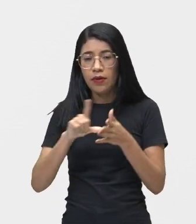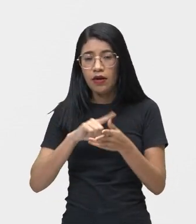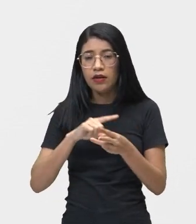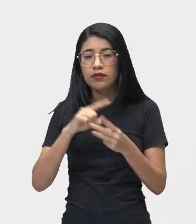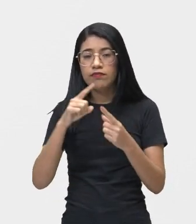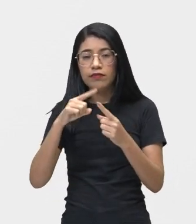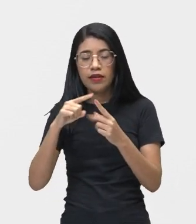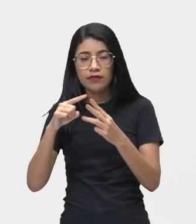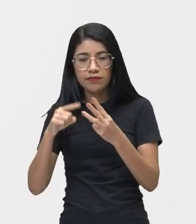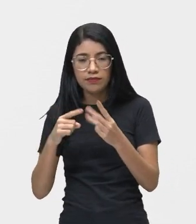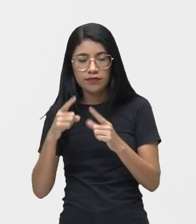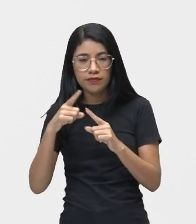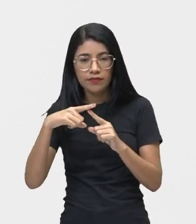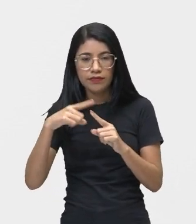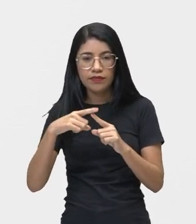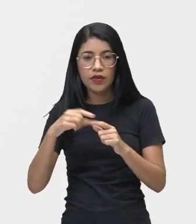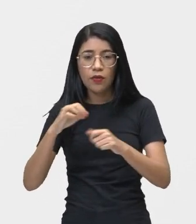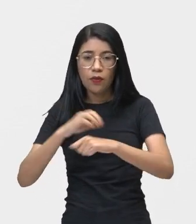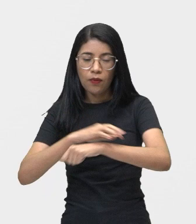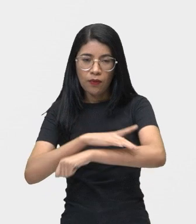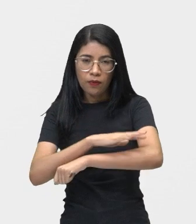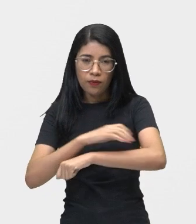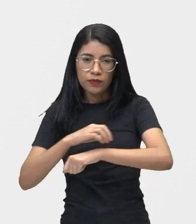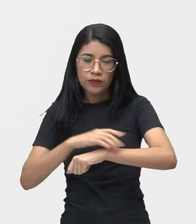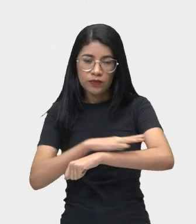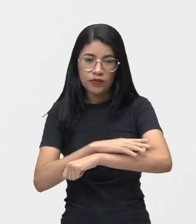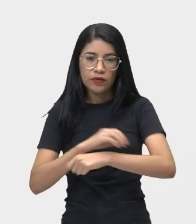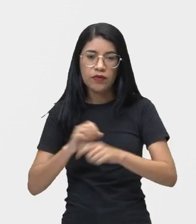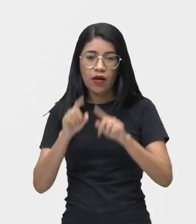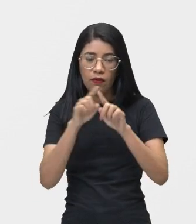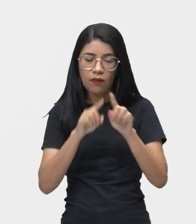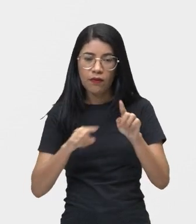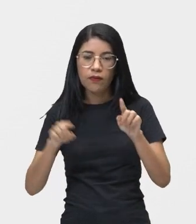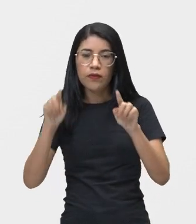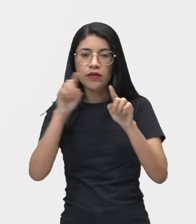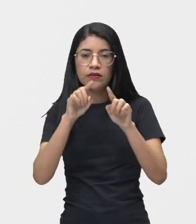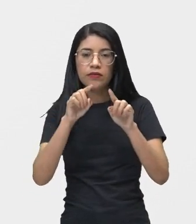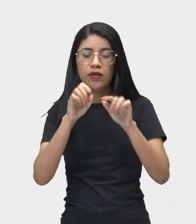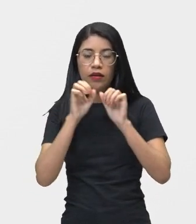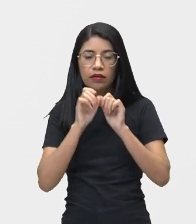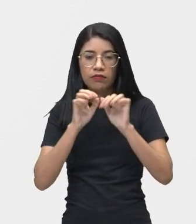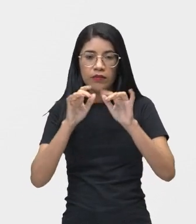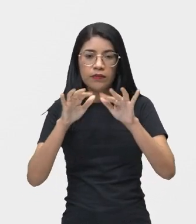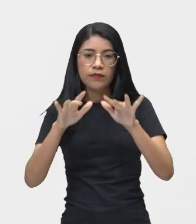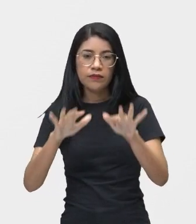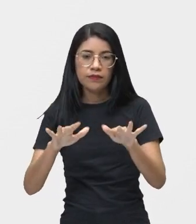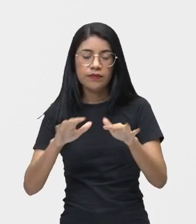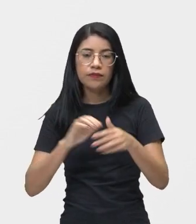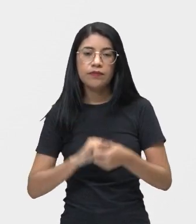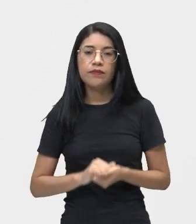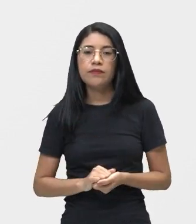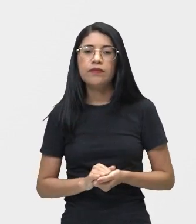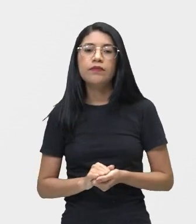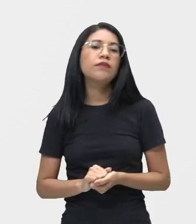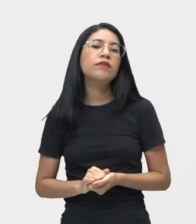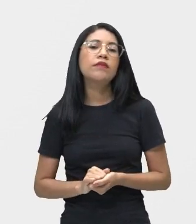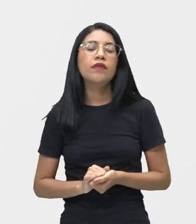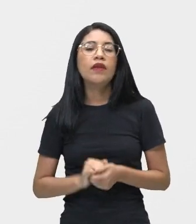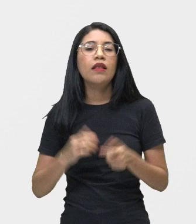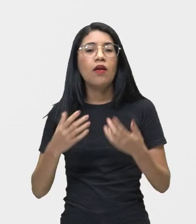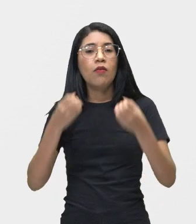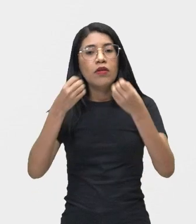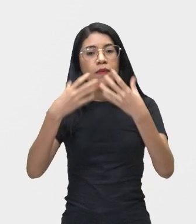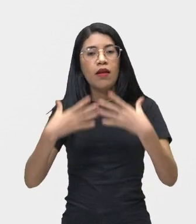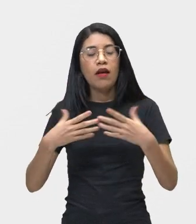3, olha aí, condução, a convecção e a irradiação. Como eu estava falando